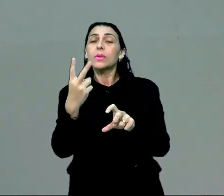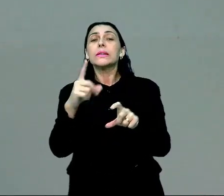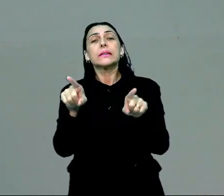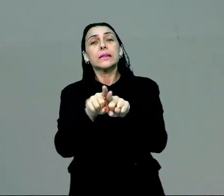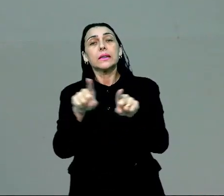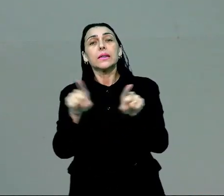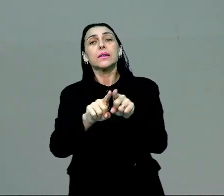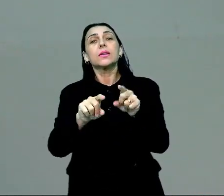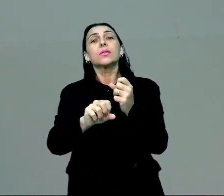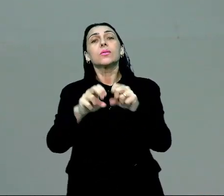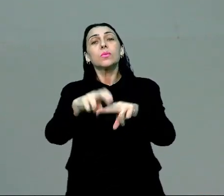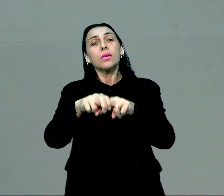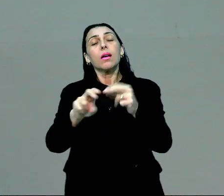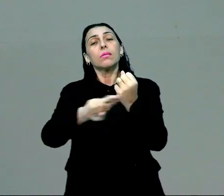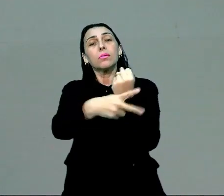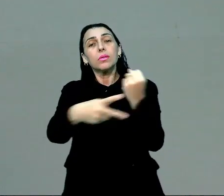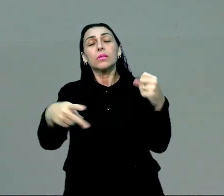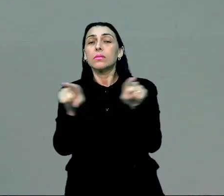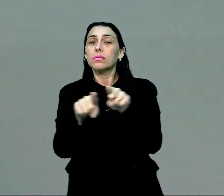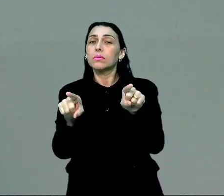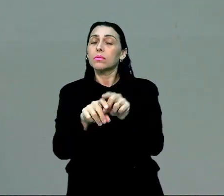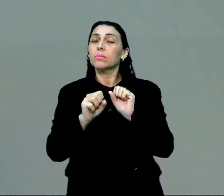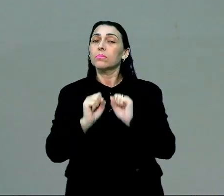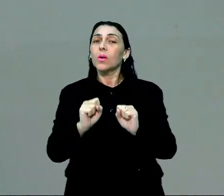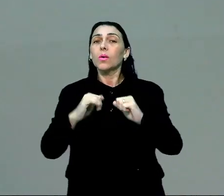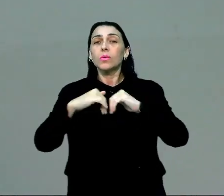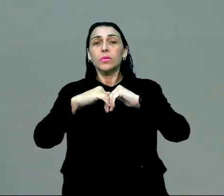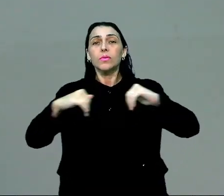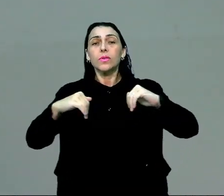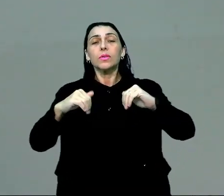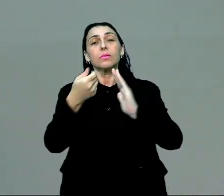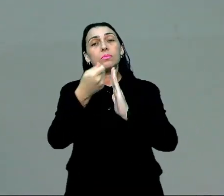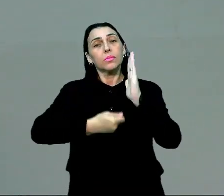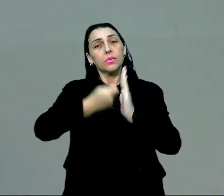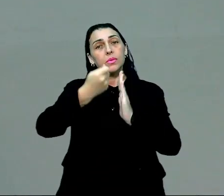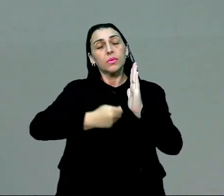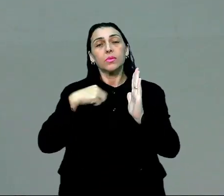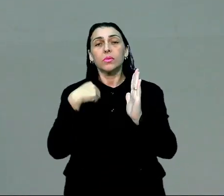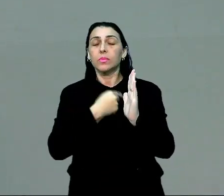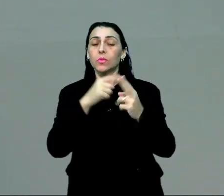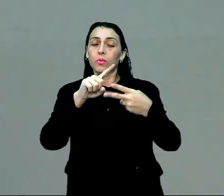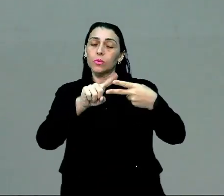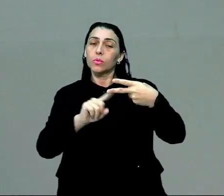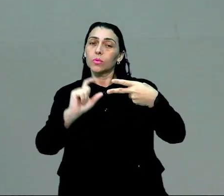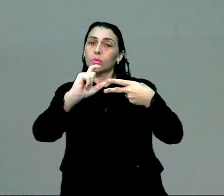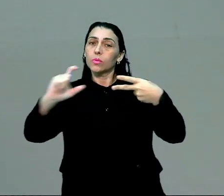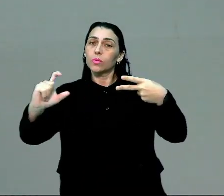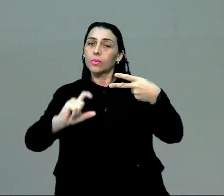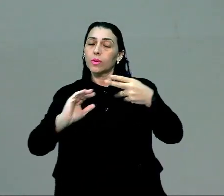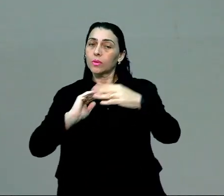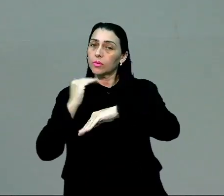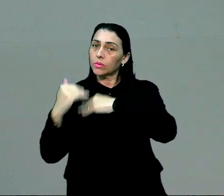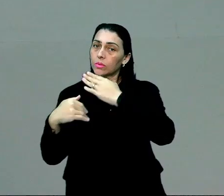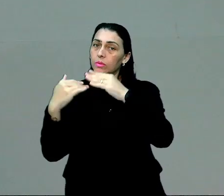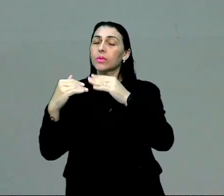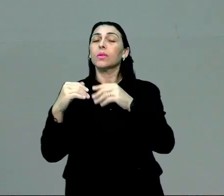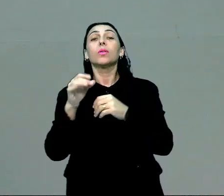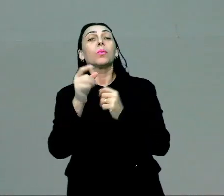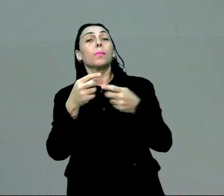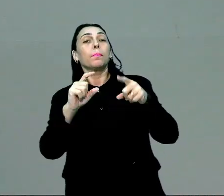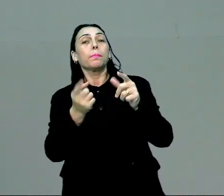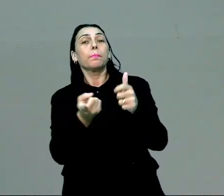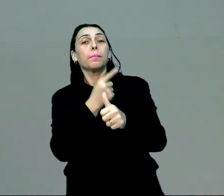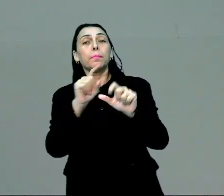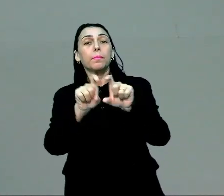tanto causa e consequência, como eu posso dividir a minha redação nos meus dois parágrafos de desenvolvimento, e no